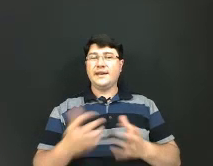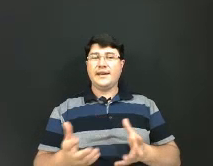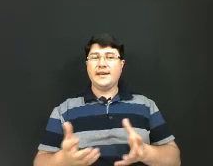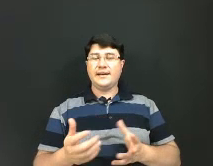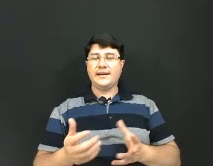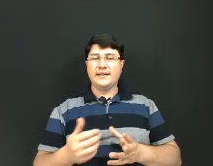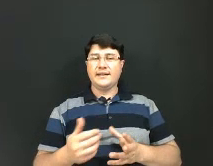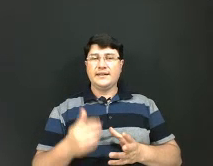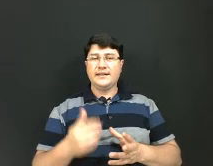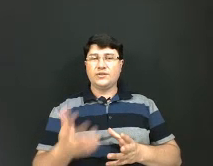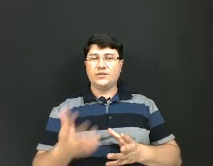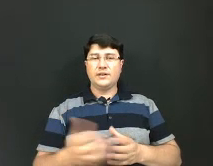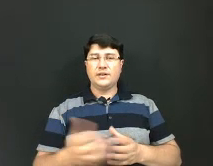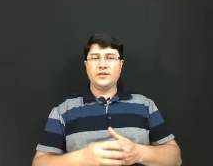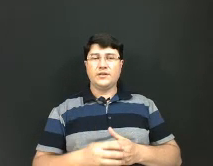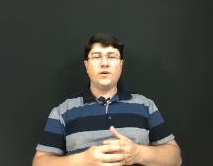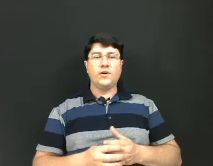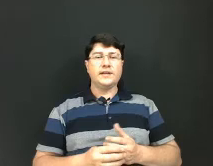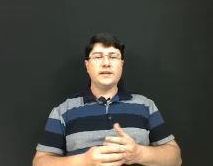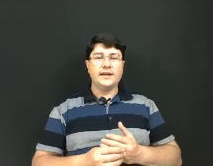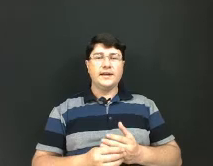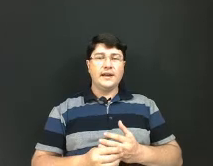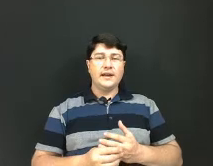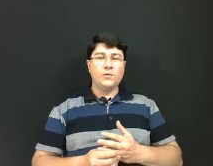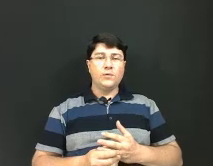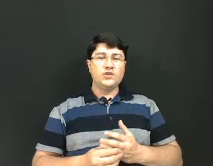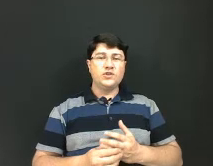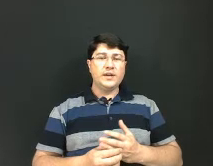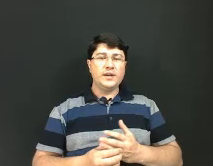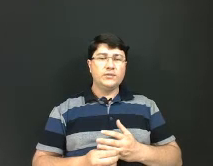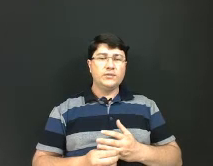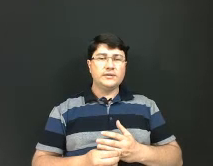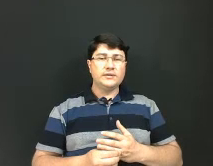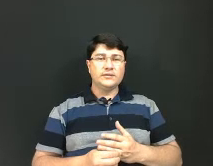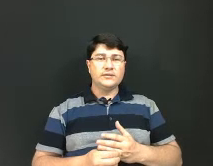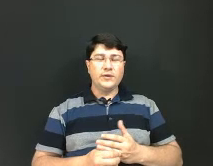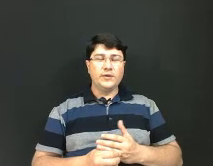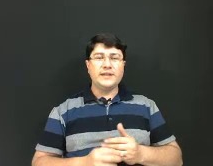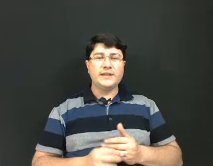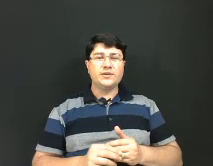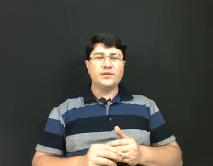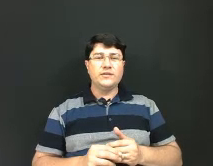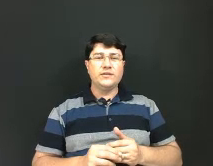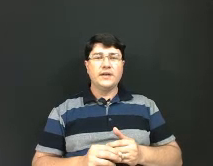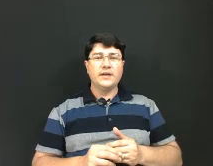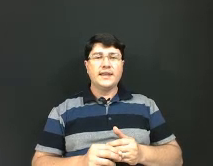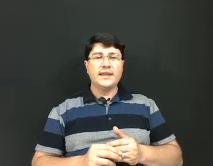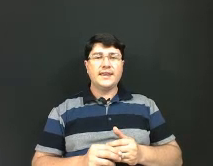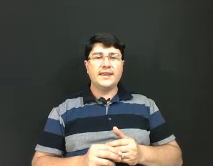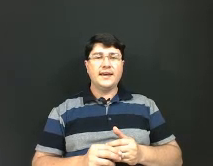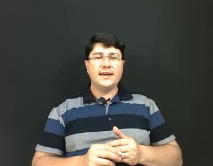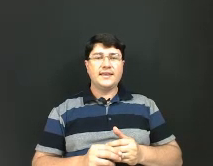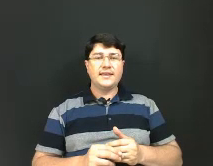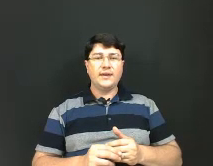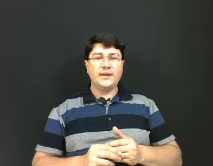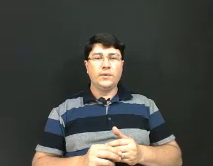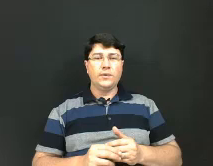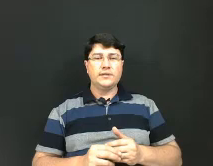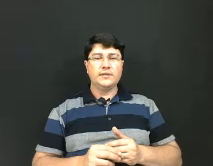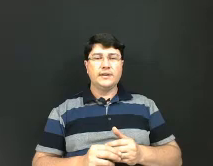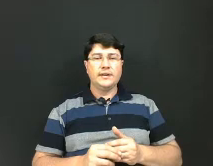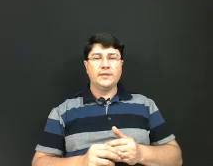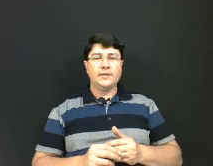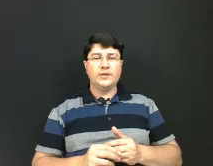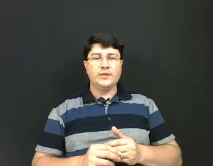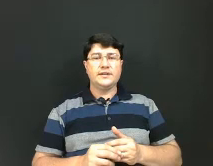português só que ocorre, né? A última ali, o meu inglês horrível, the